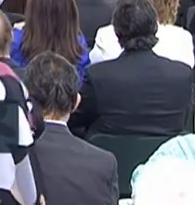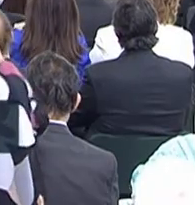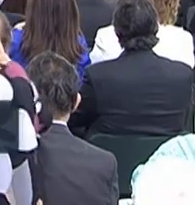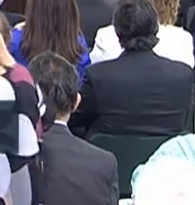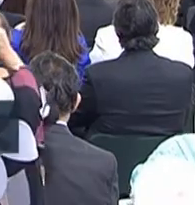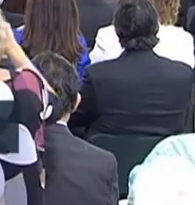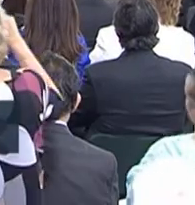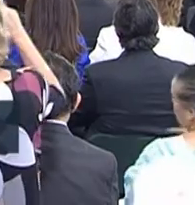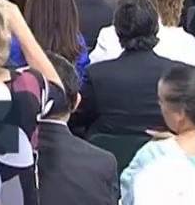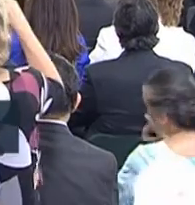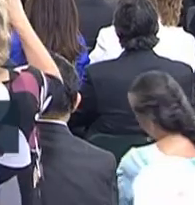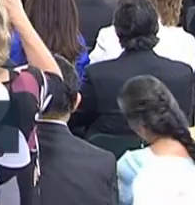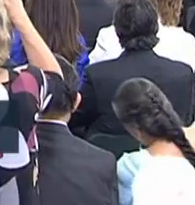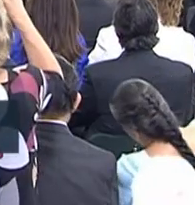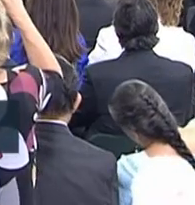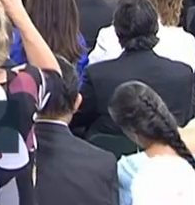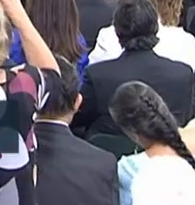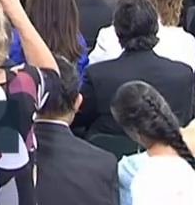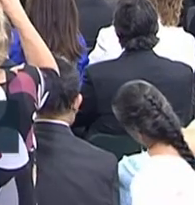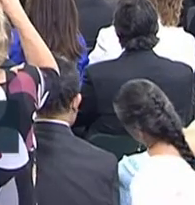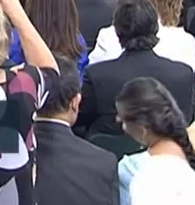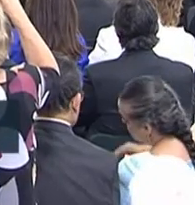E aí